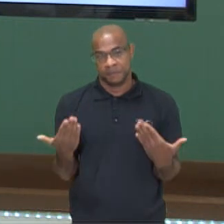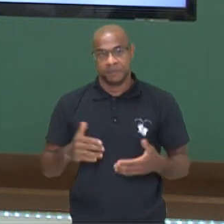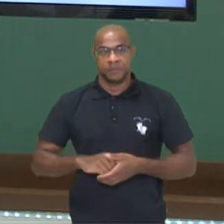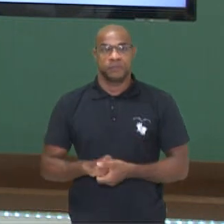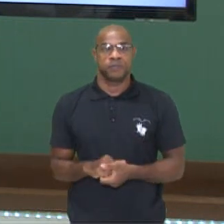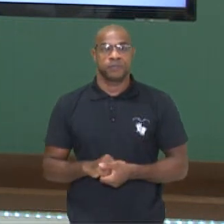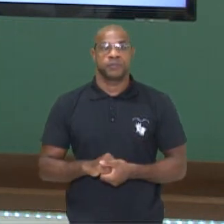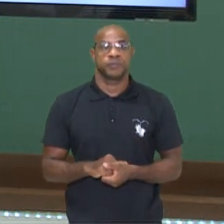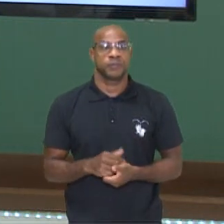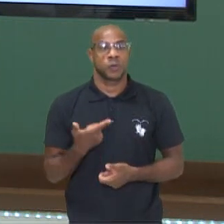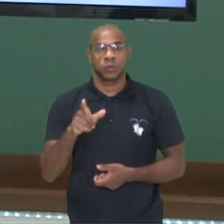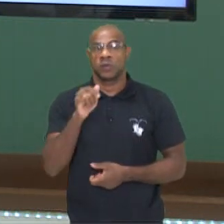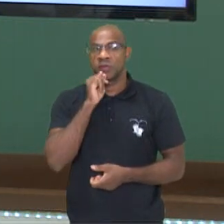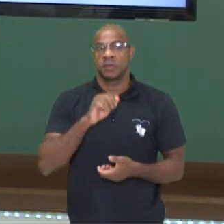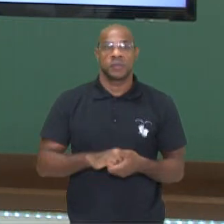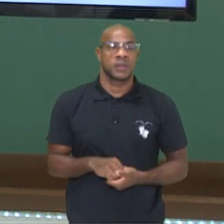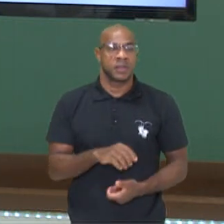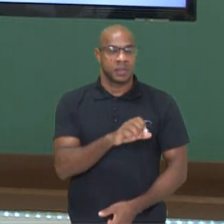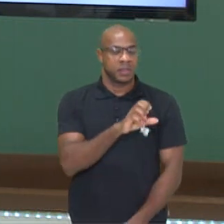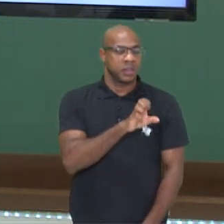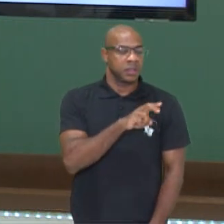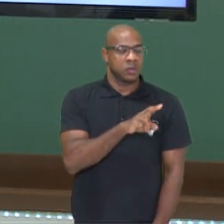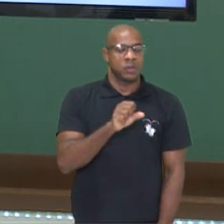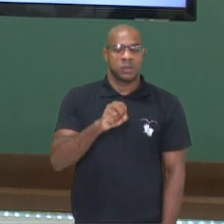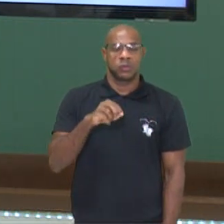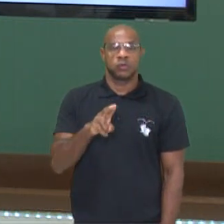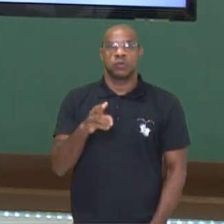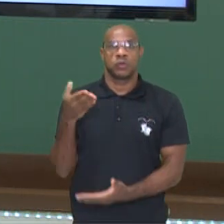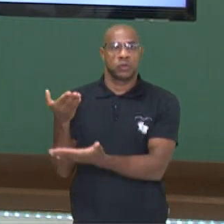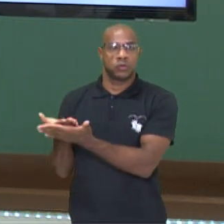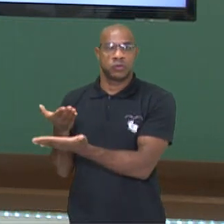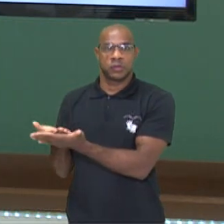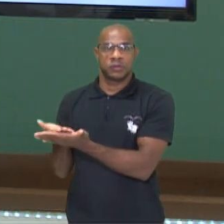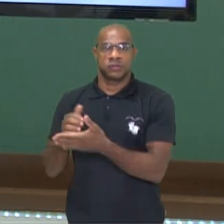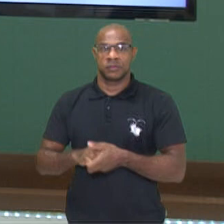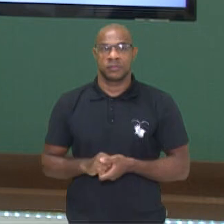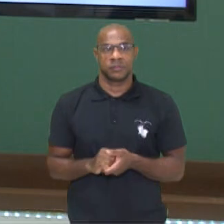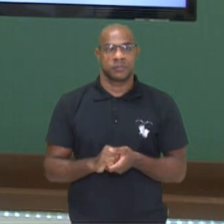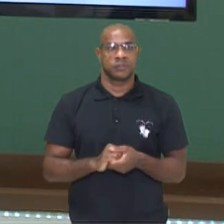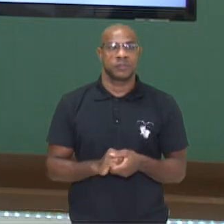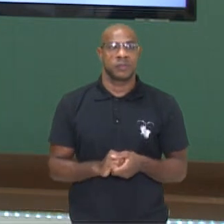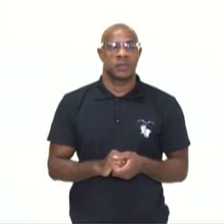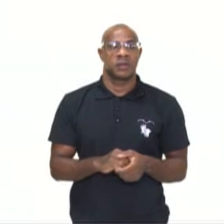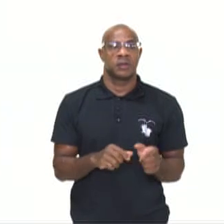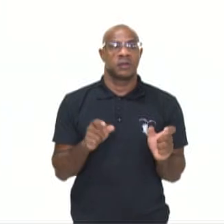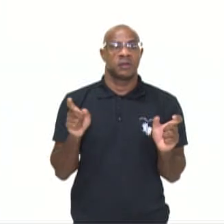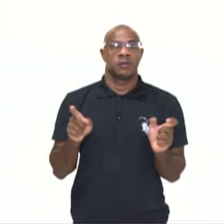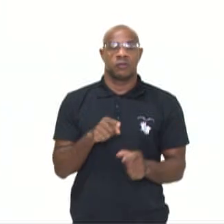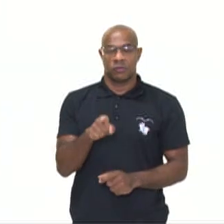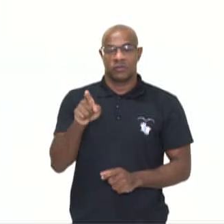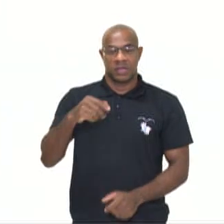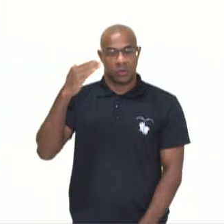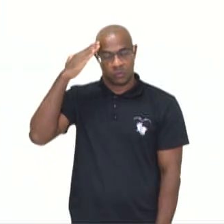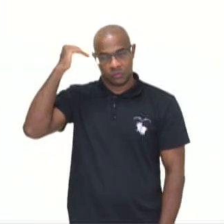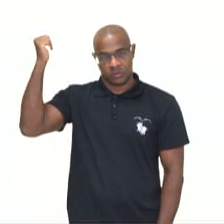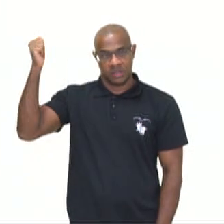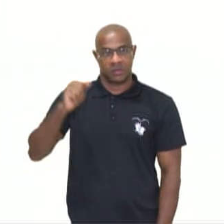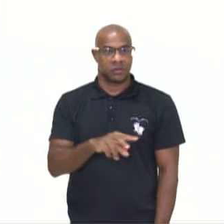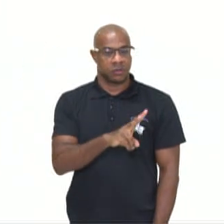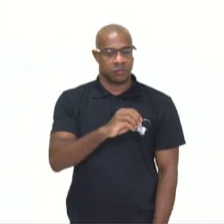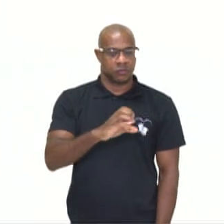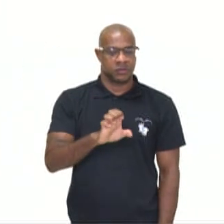exemplos ali, eu sou um estudante, eu sou uma estudante. Você é um sucesso. Eu sou